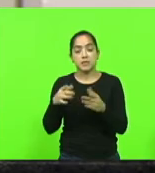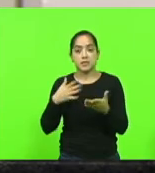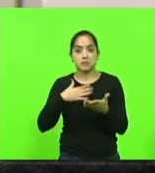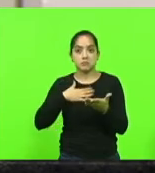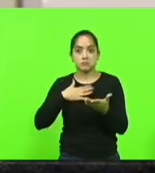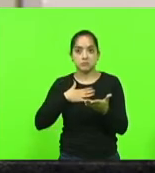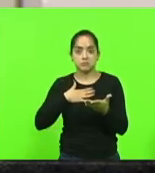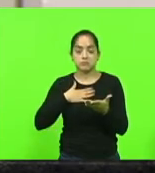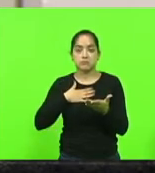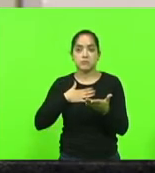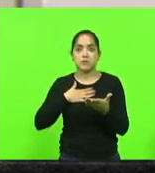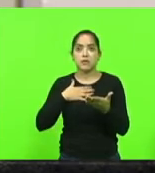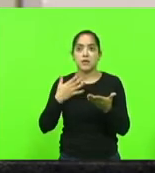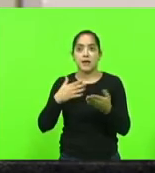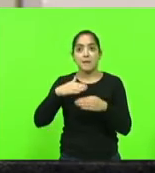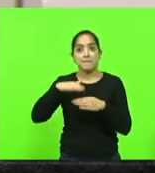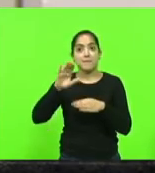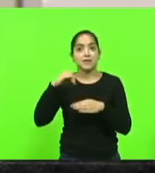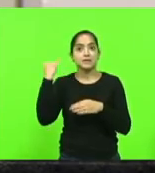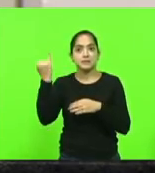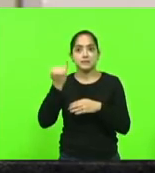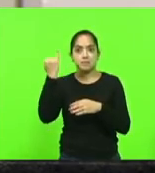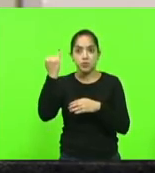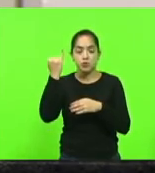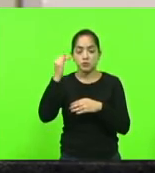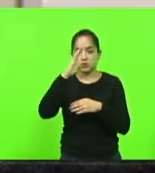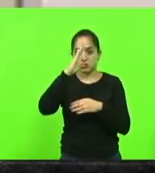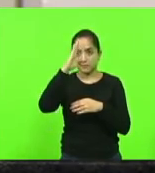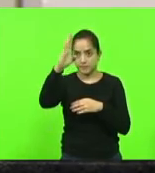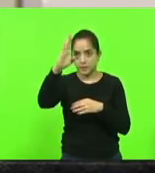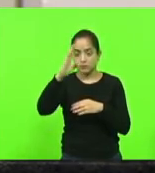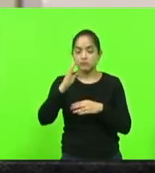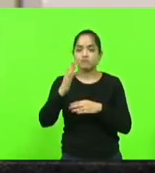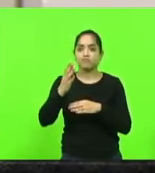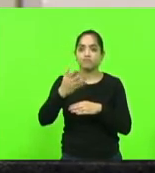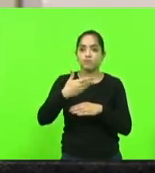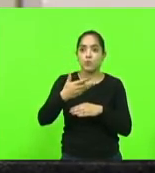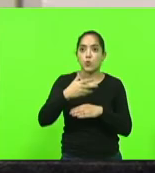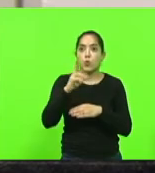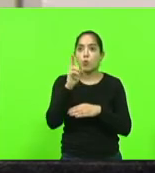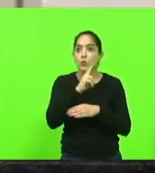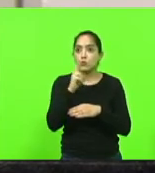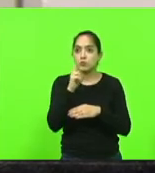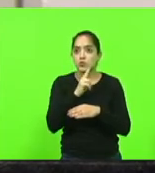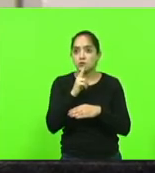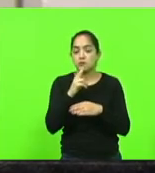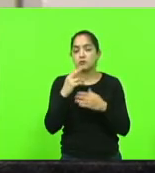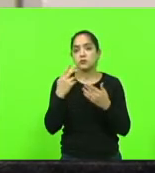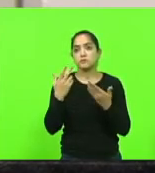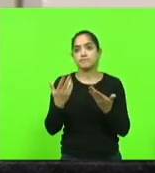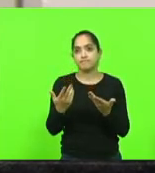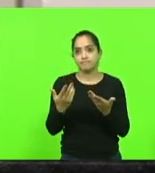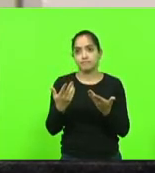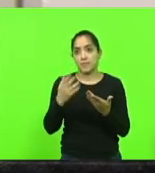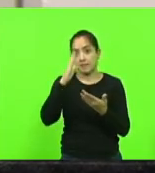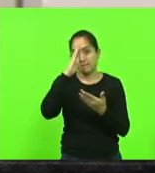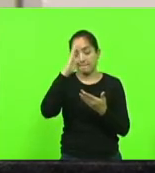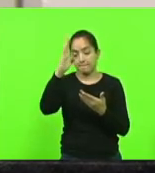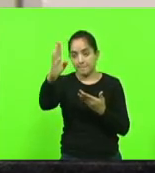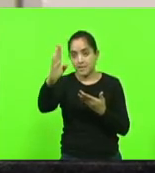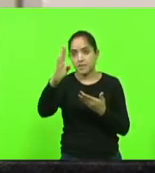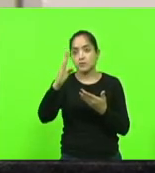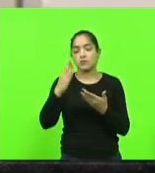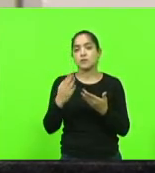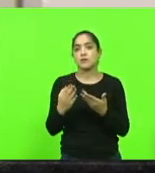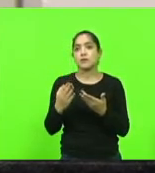mais importante, porque a prioridade é a urgência de Santa Catarina, é a prioridade das